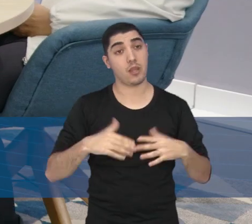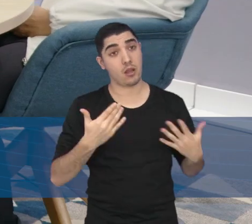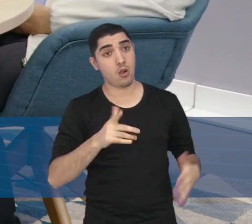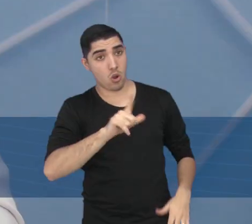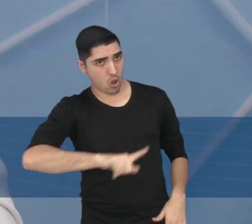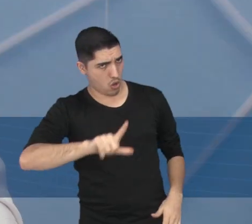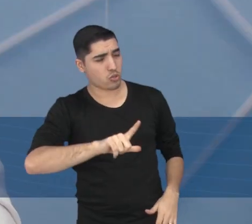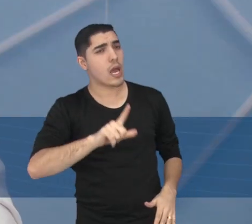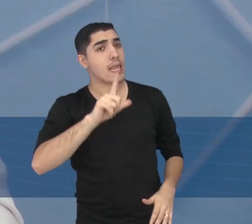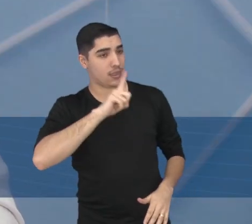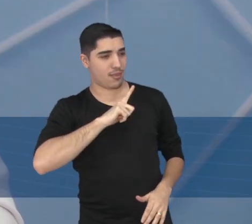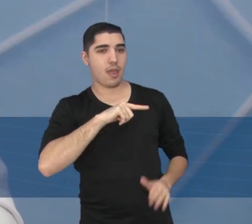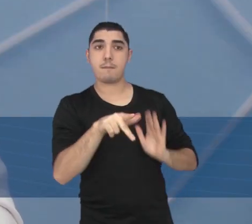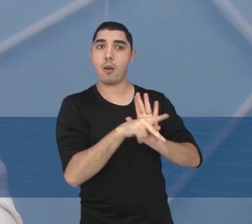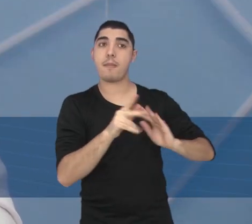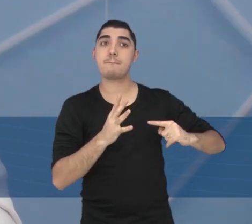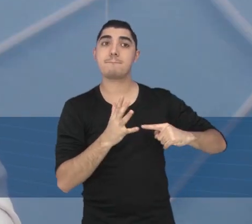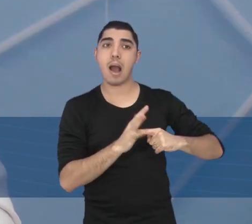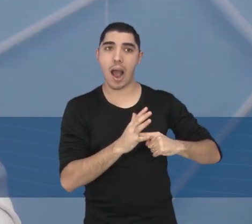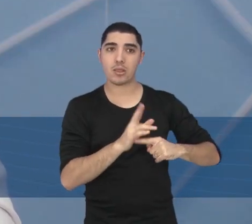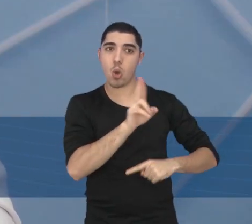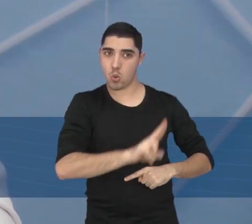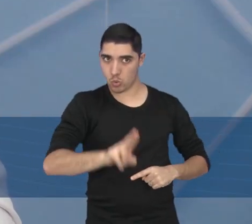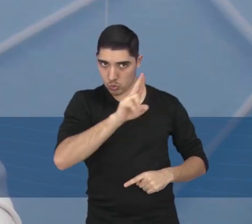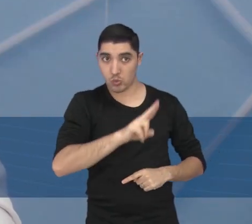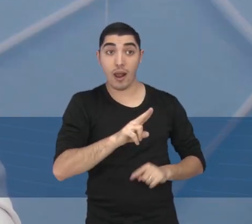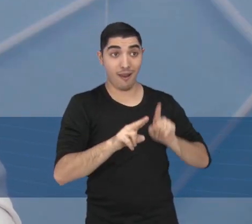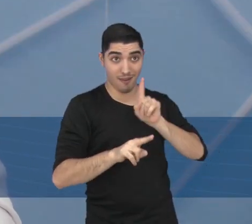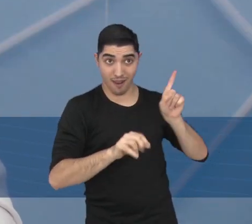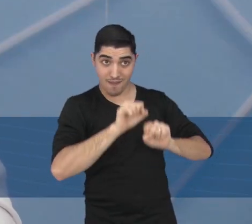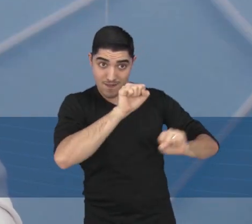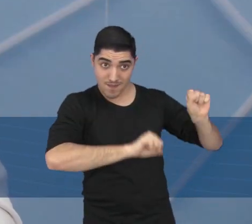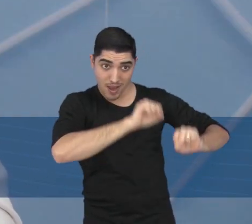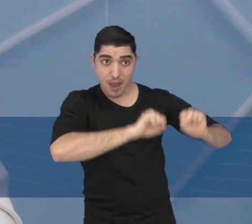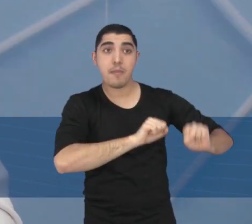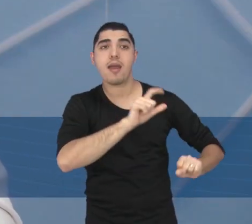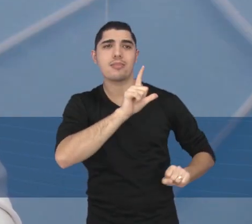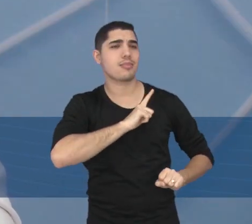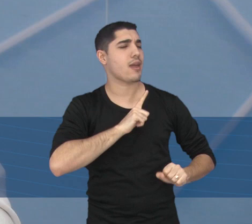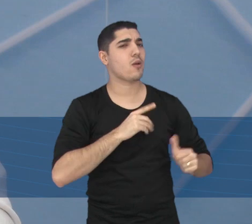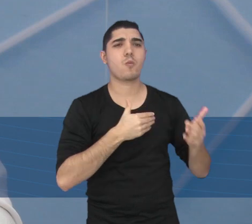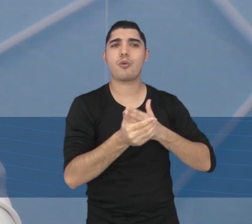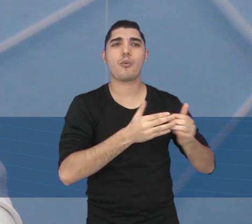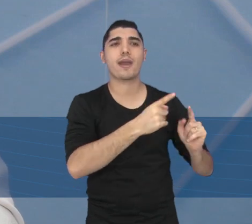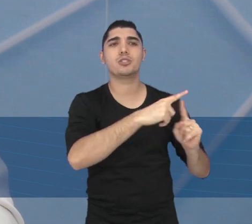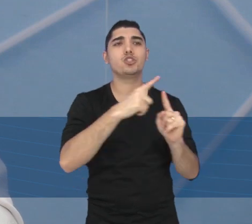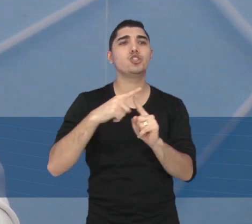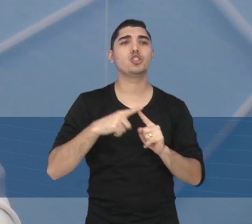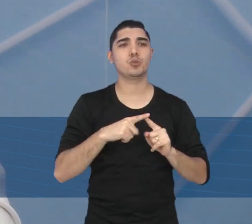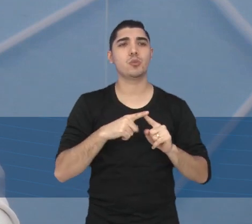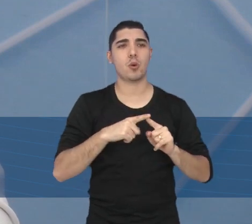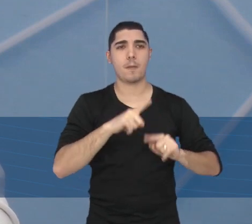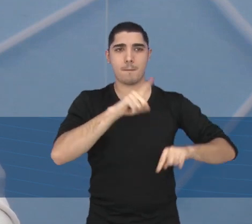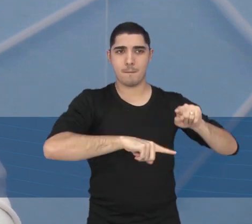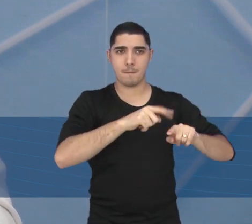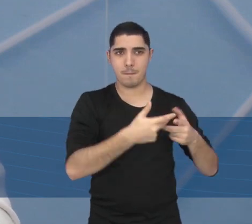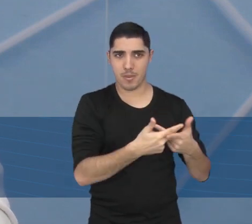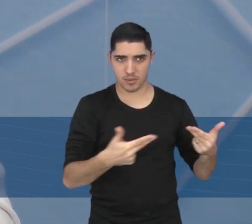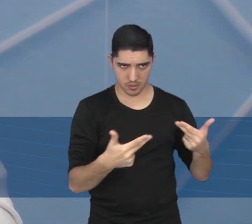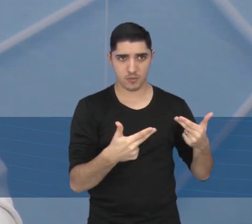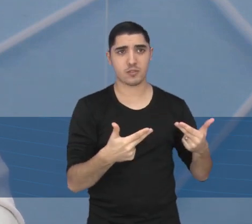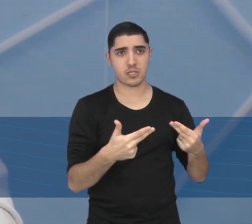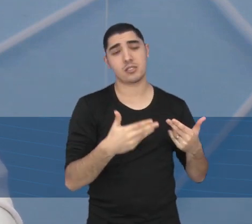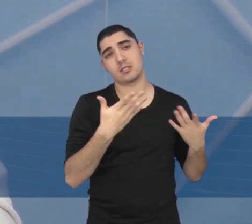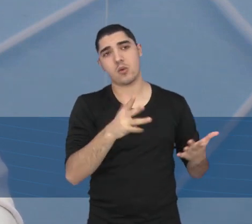processo que ele é bem automatizado, né? Então a gente recebe na fábrica praticamente todo quanto é tipo de equipamento eletrônico que vocês imaginarem, né?